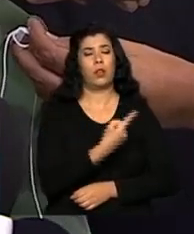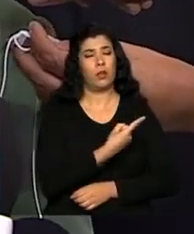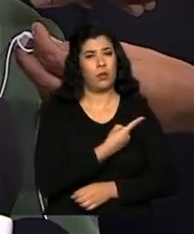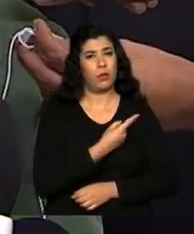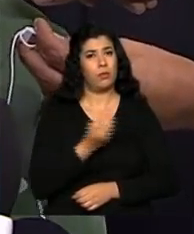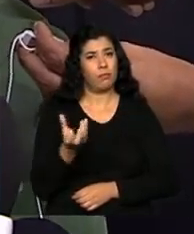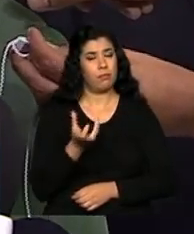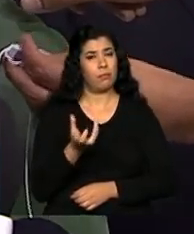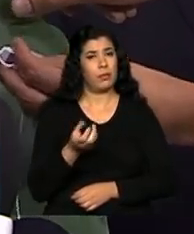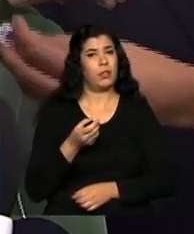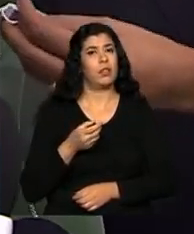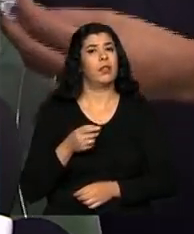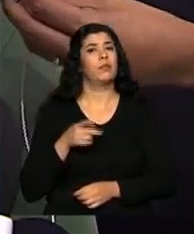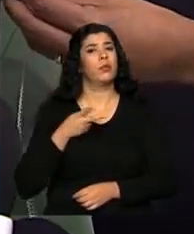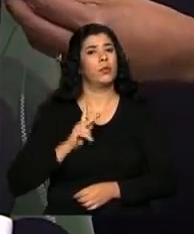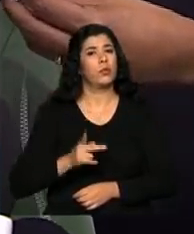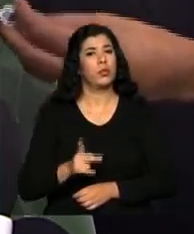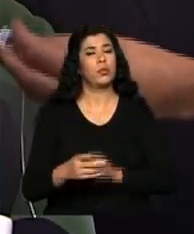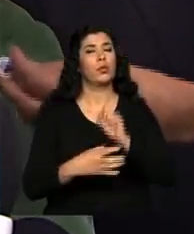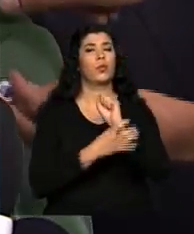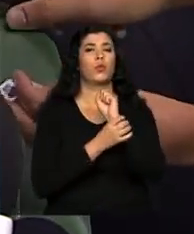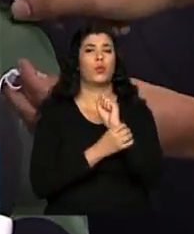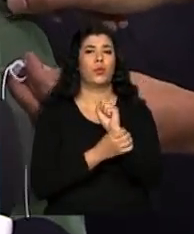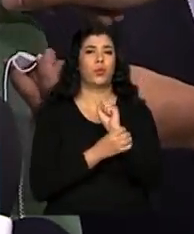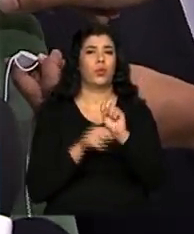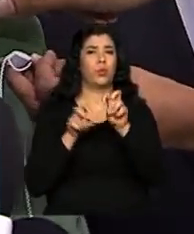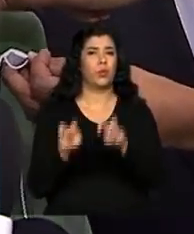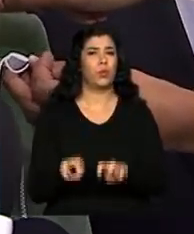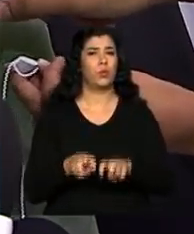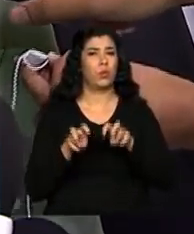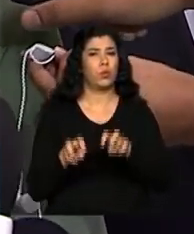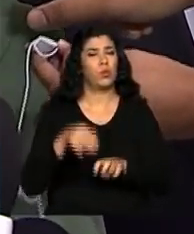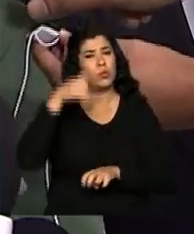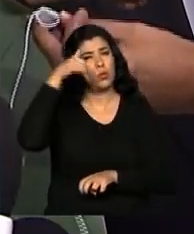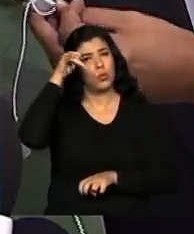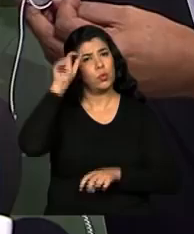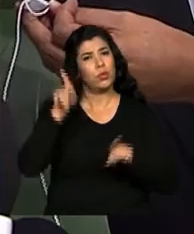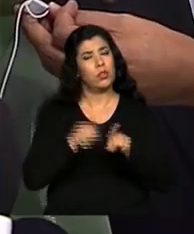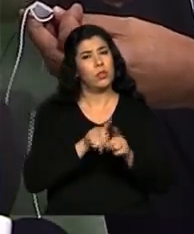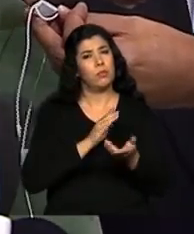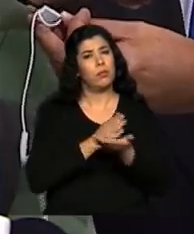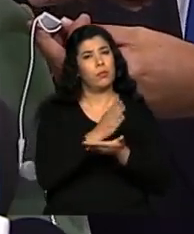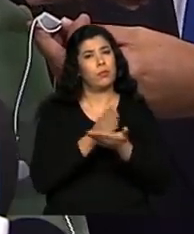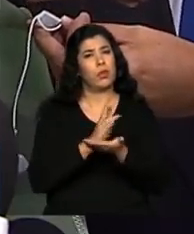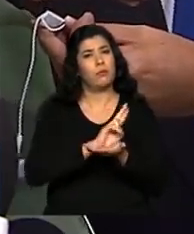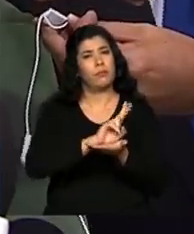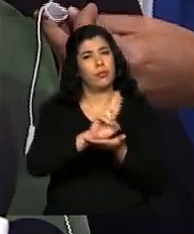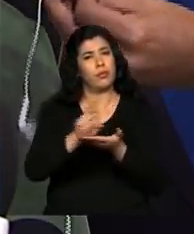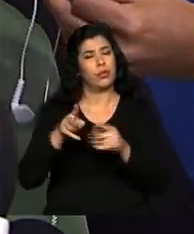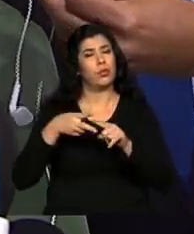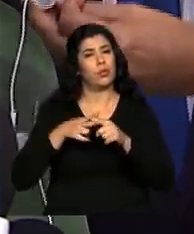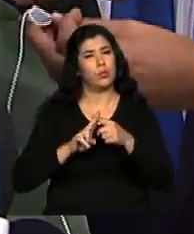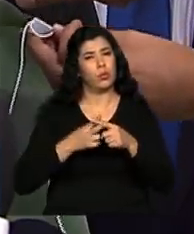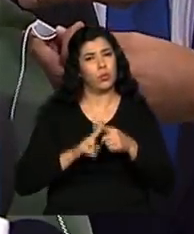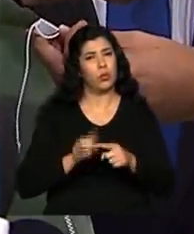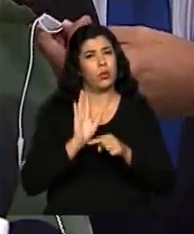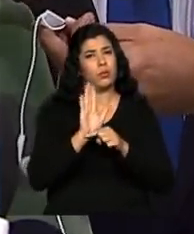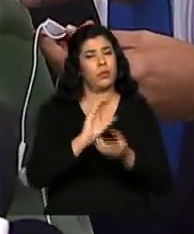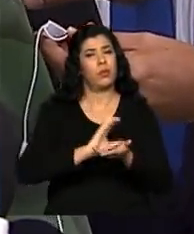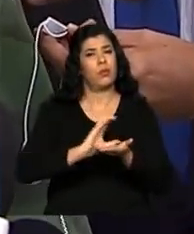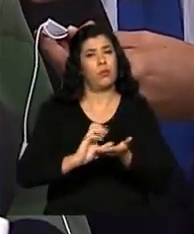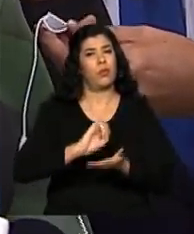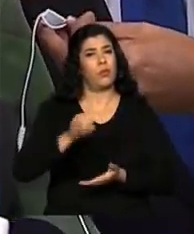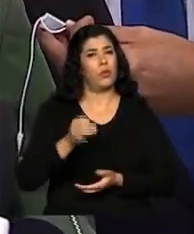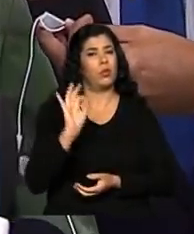manter o seguro agrícola, todas as linhas específicas de crédito. É óbvio que reajustamos os juros,